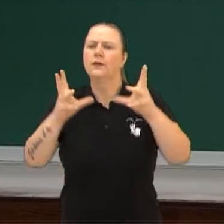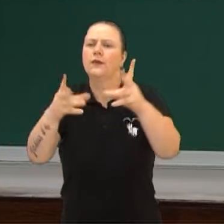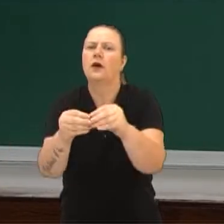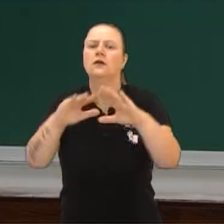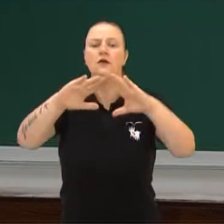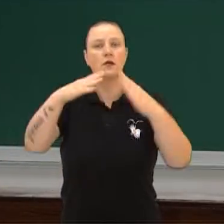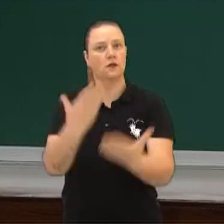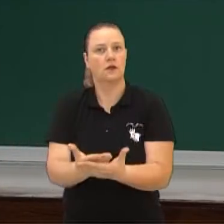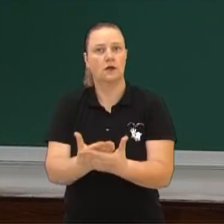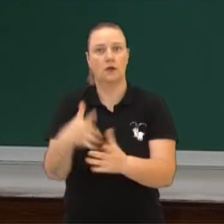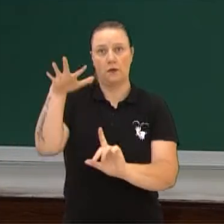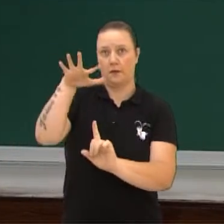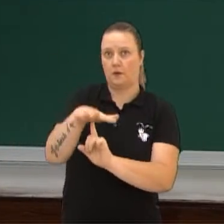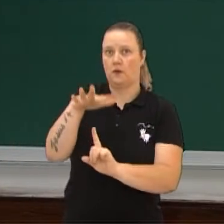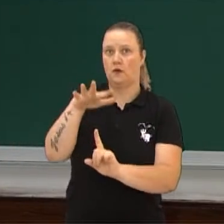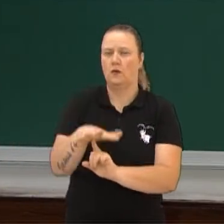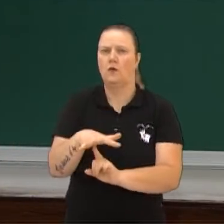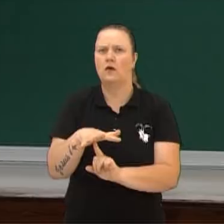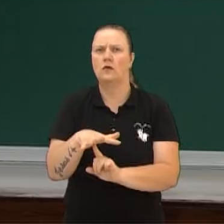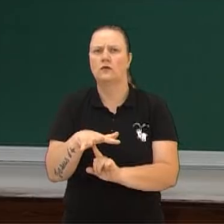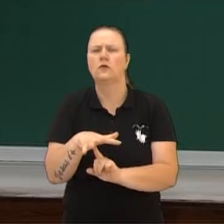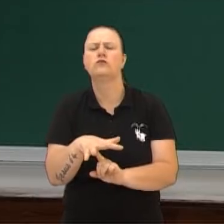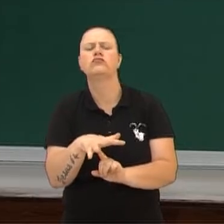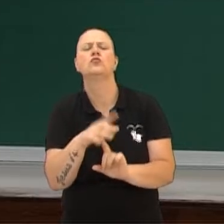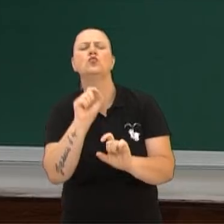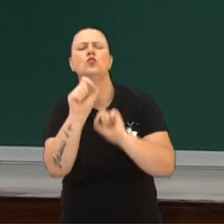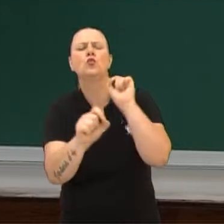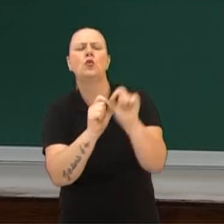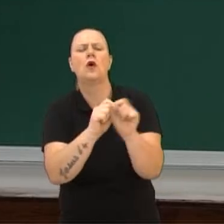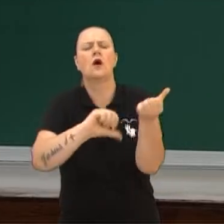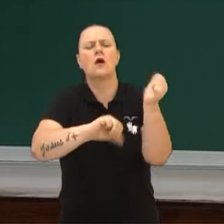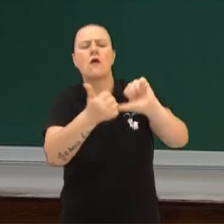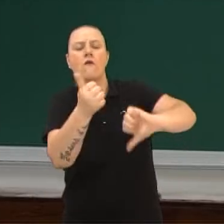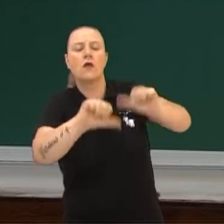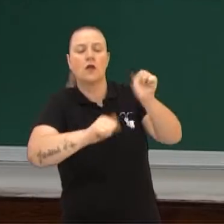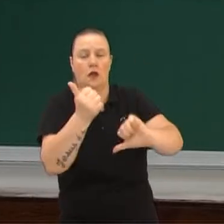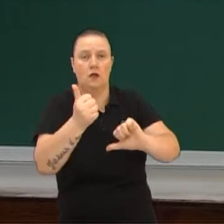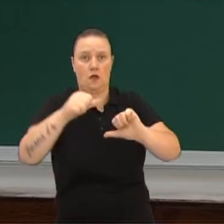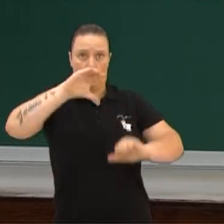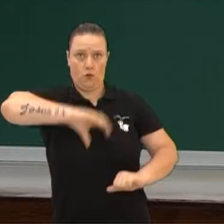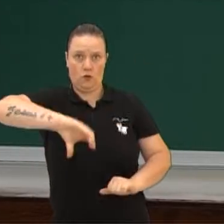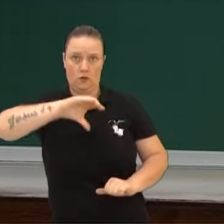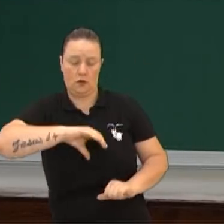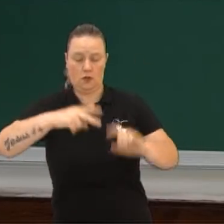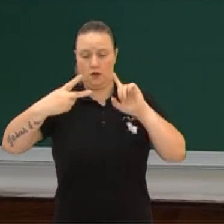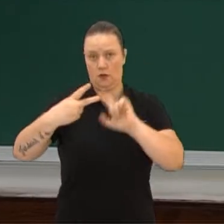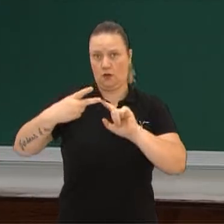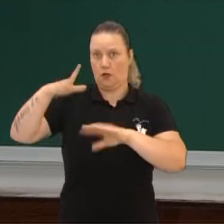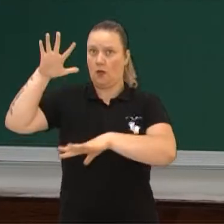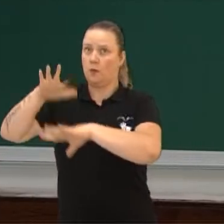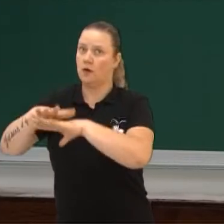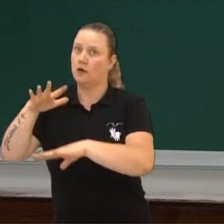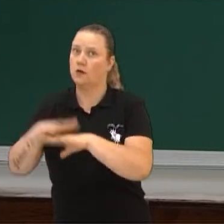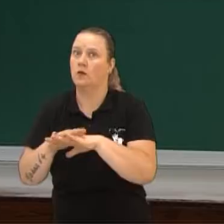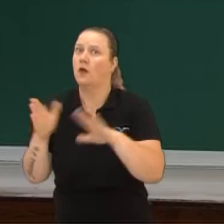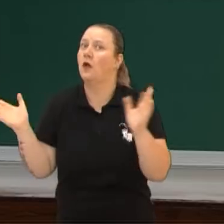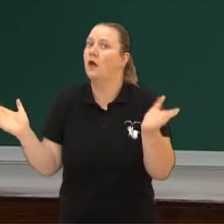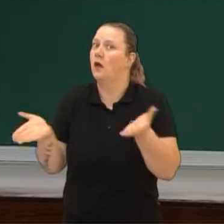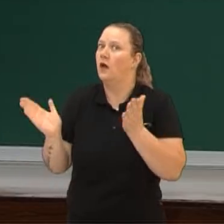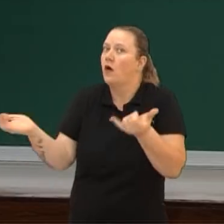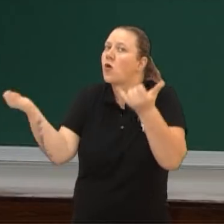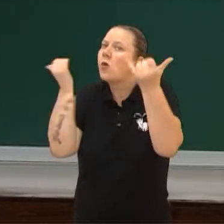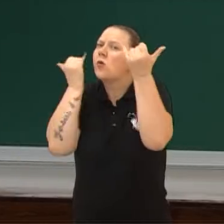no Paraná foram avaliadas em português e matemática. A partir dos dados da tabela, determine. Olha